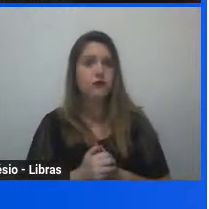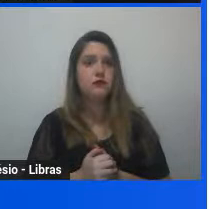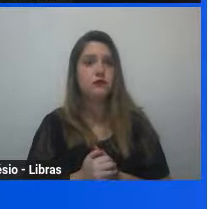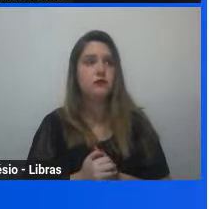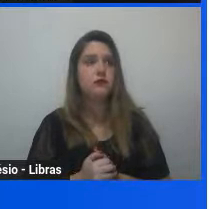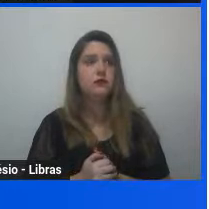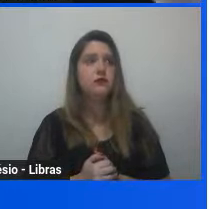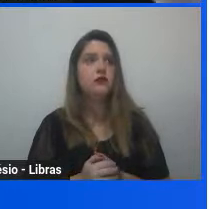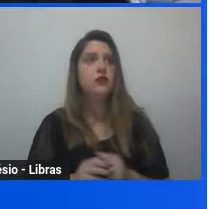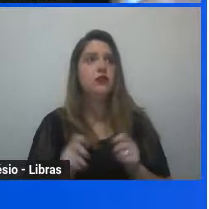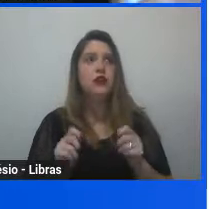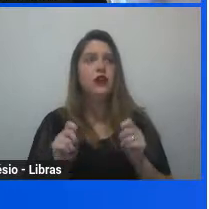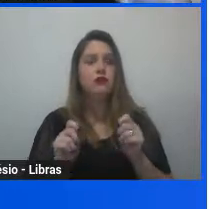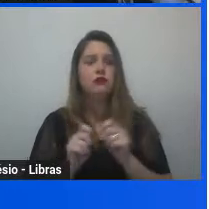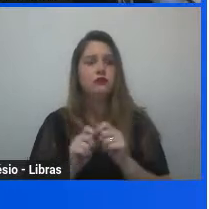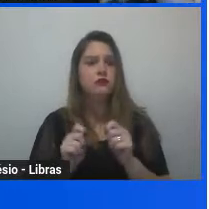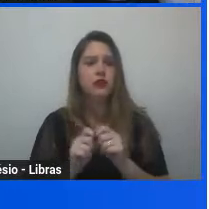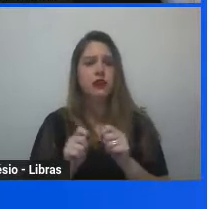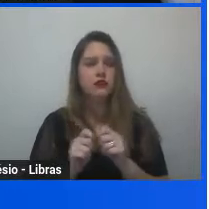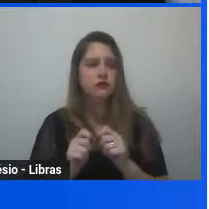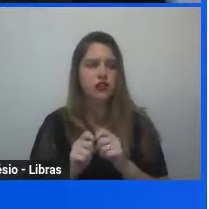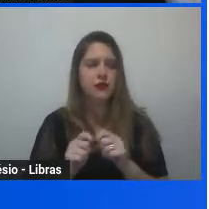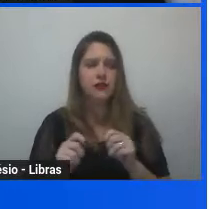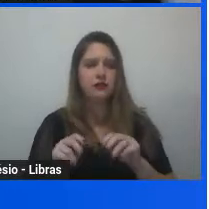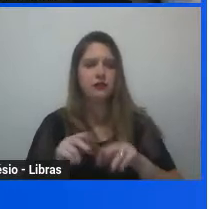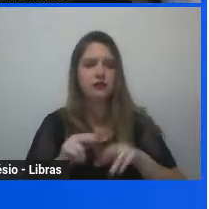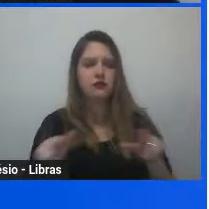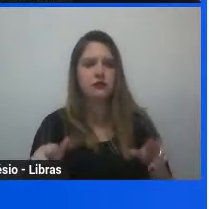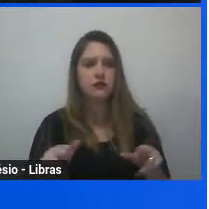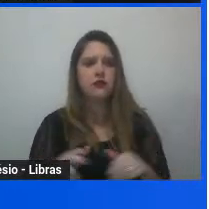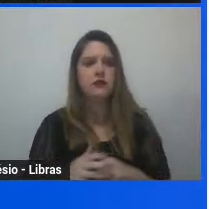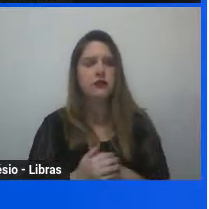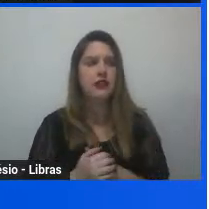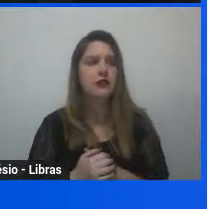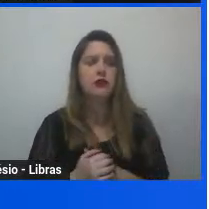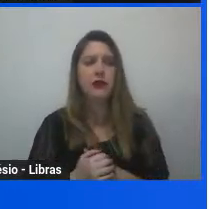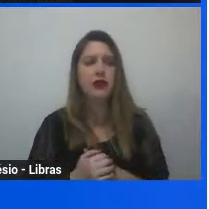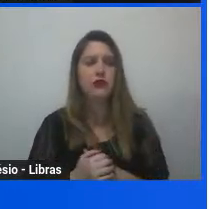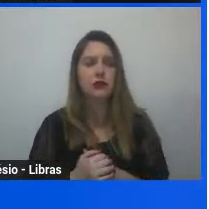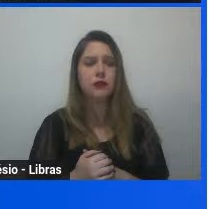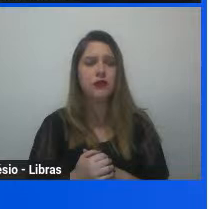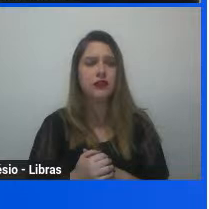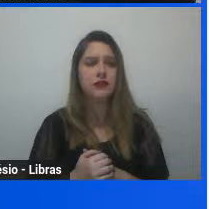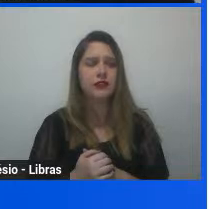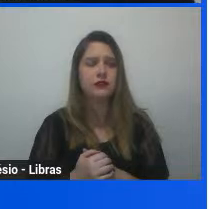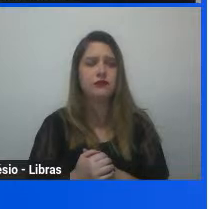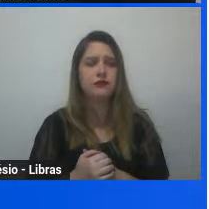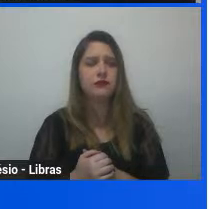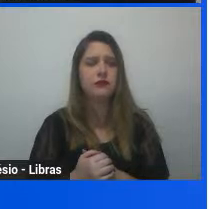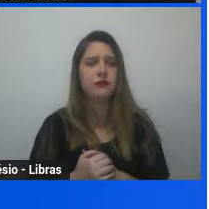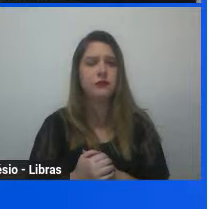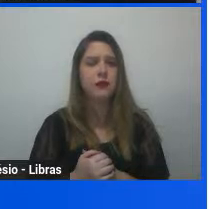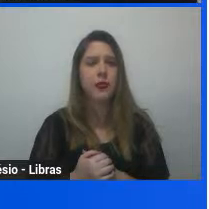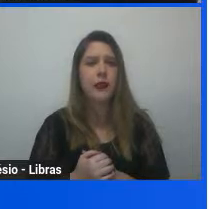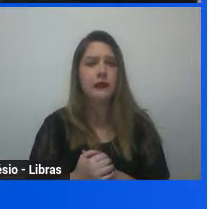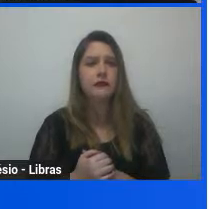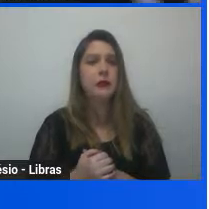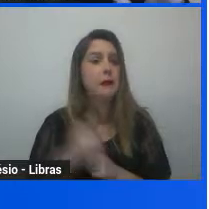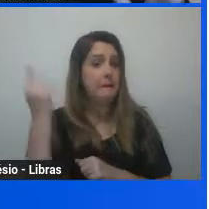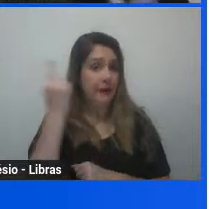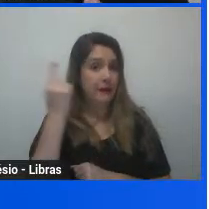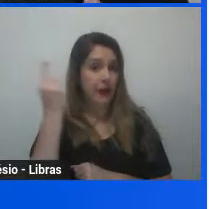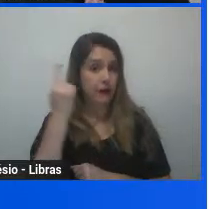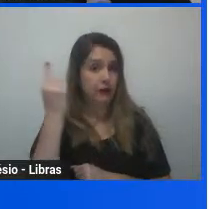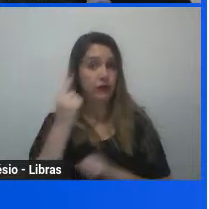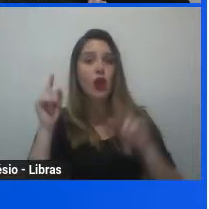o que eu faço numa situação de fratura? O que eu devo fazer? Primeiro,